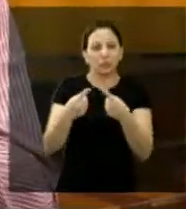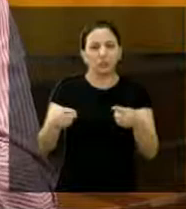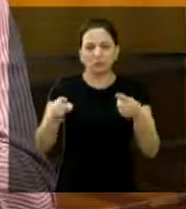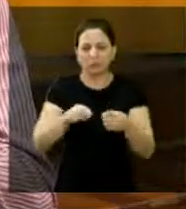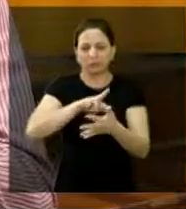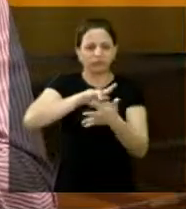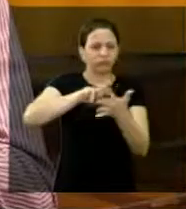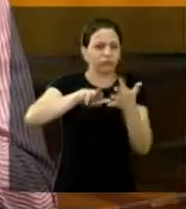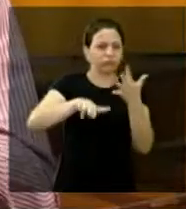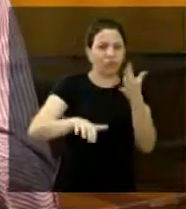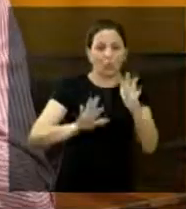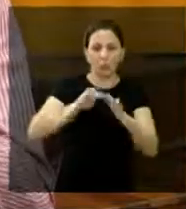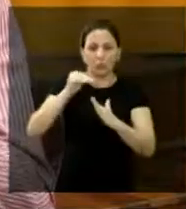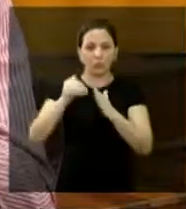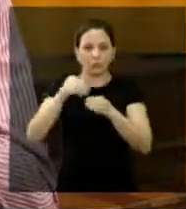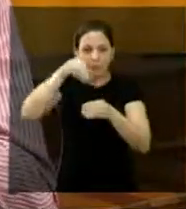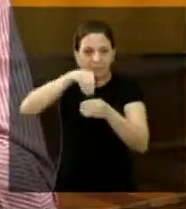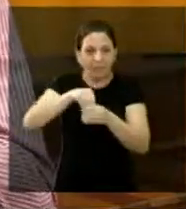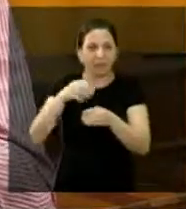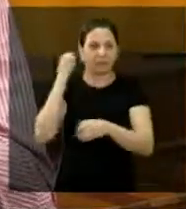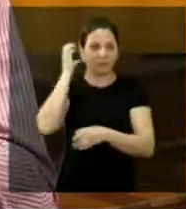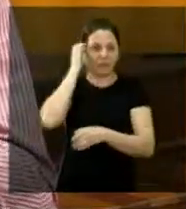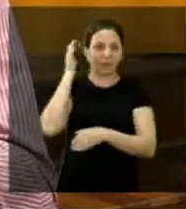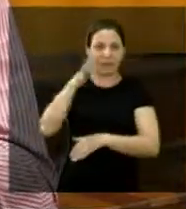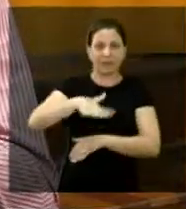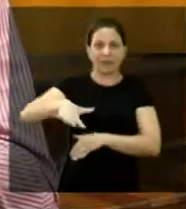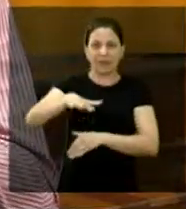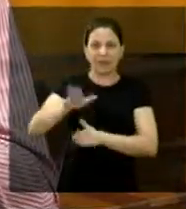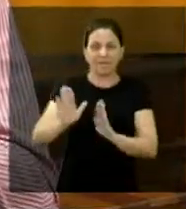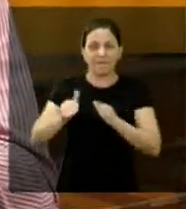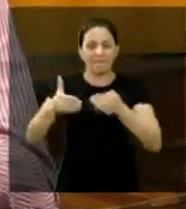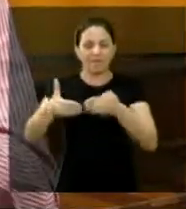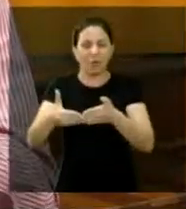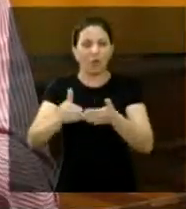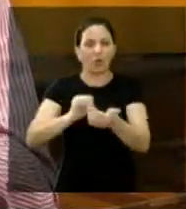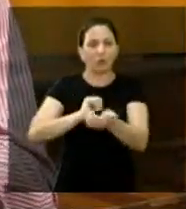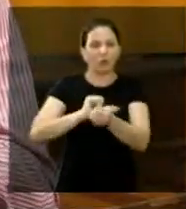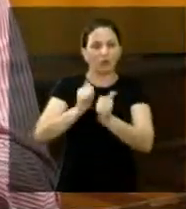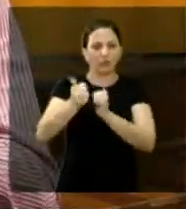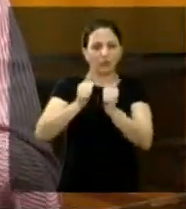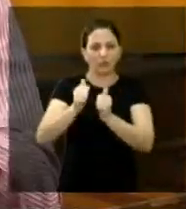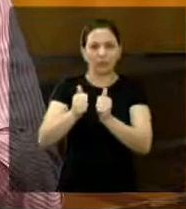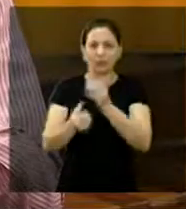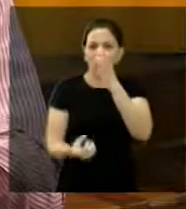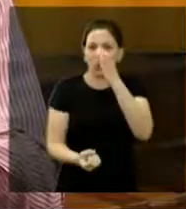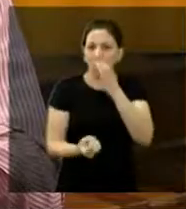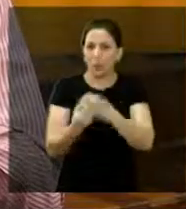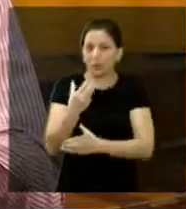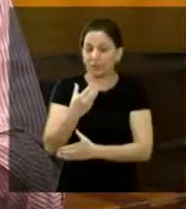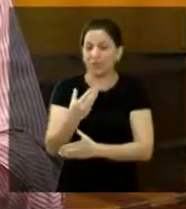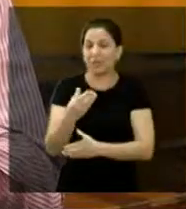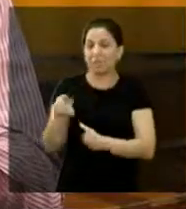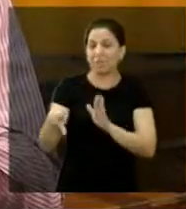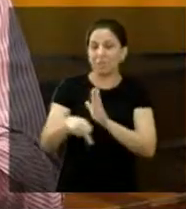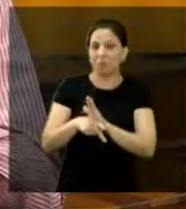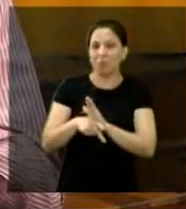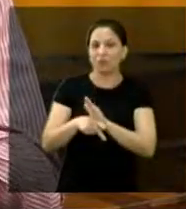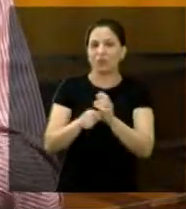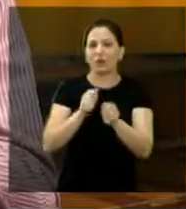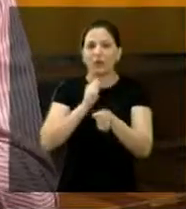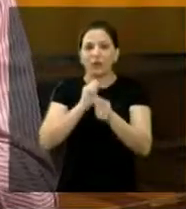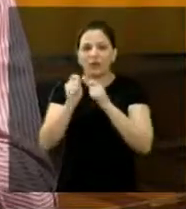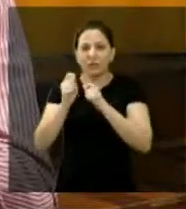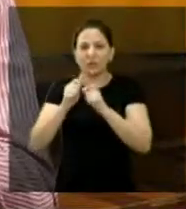tudo. Mas a área específica era esporte. E a minha estreia como repórter de campo na